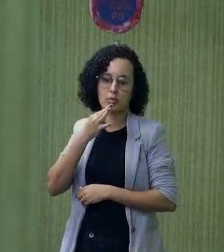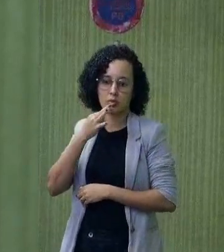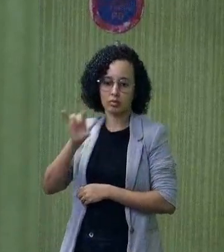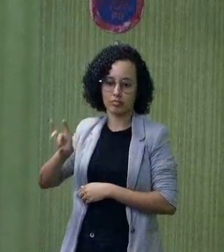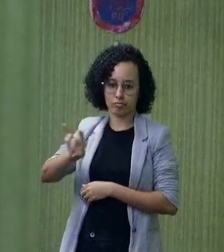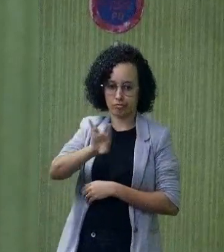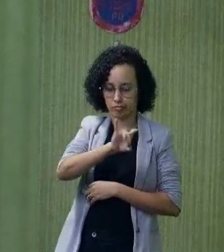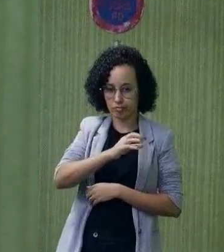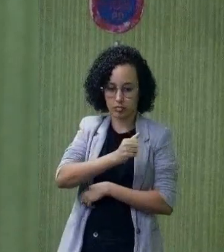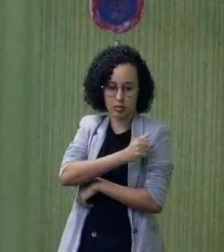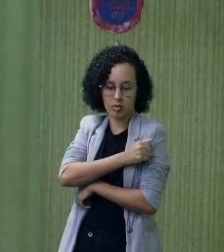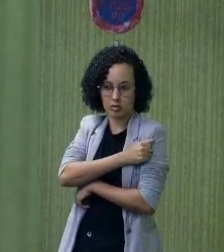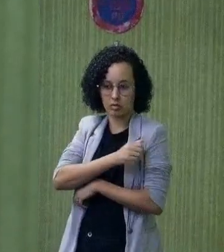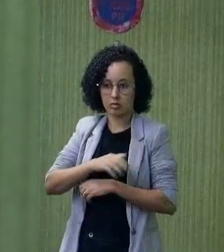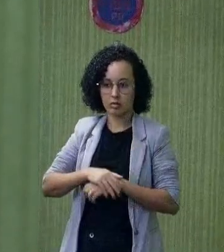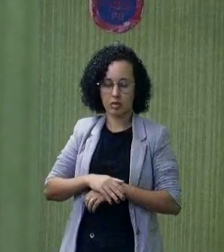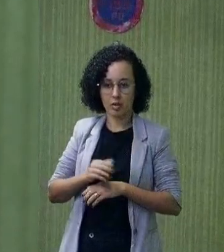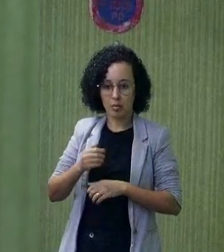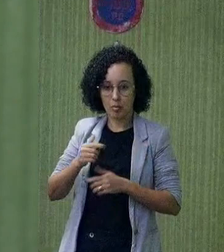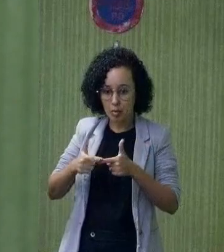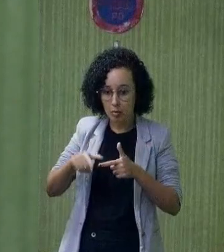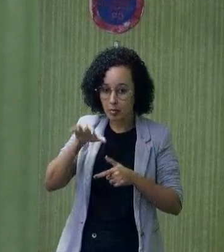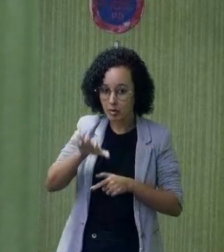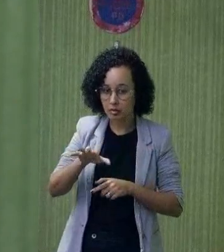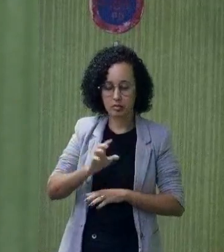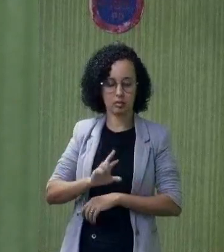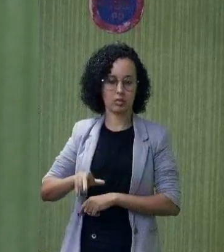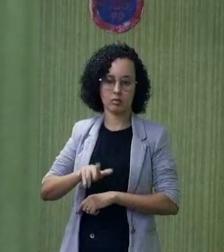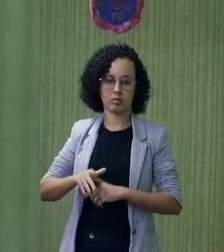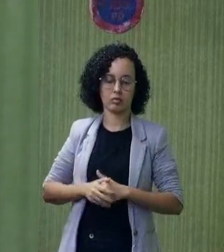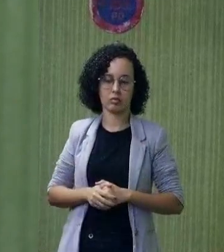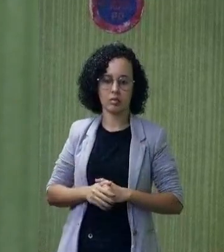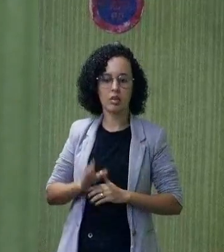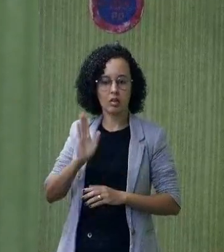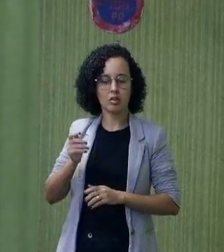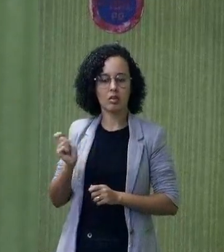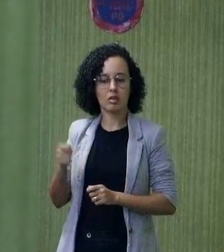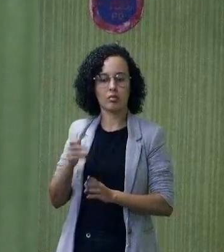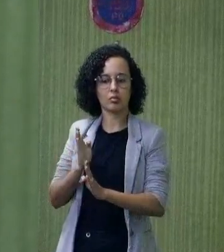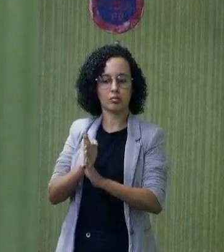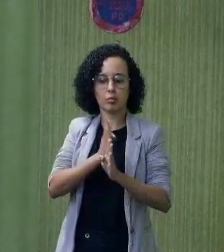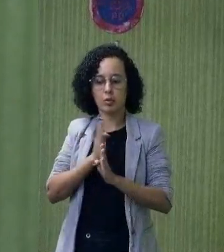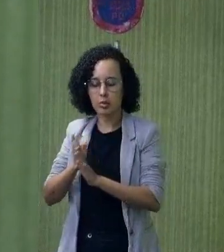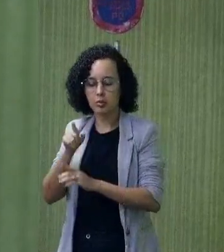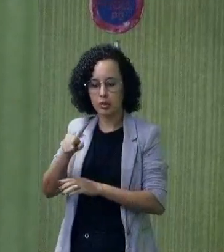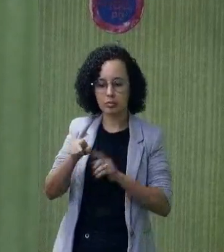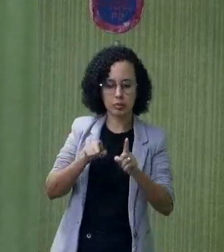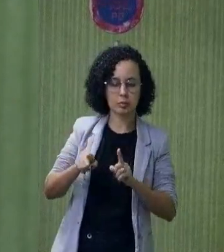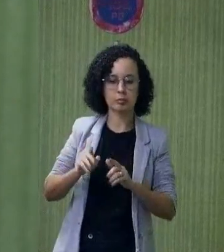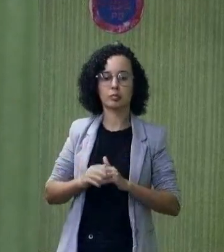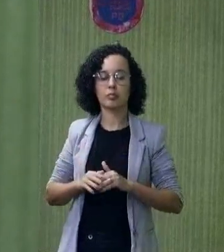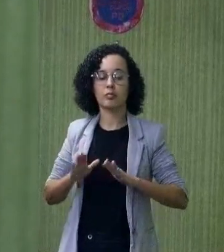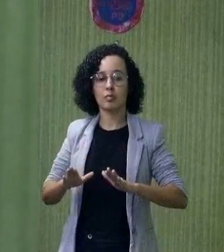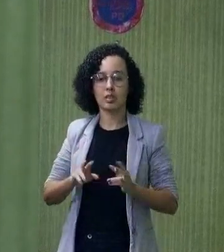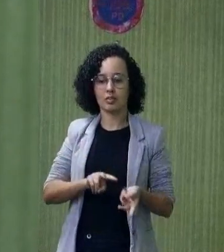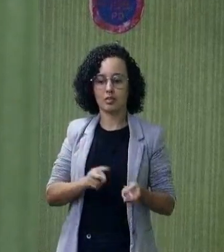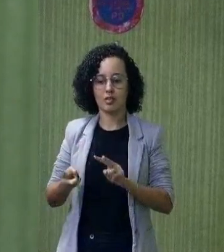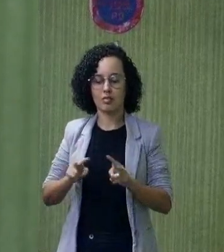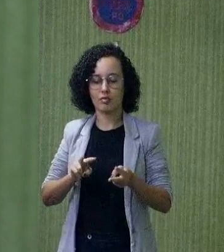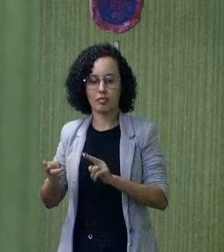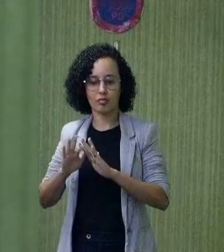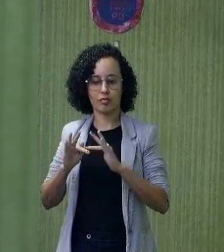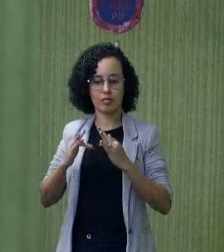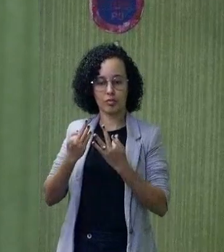aluno Não é esse o maior problema dessa forma se identifica mas como nós tivemos muita transferência de família de